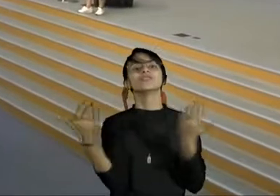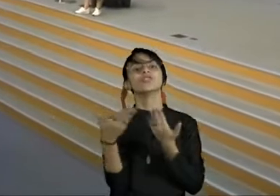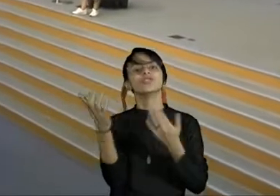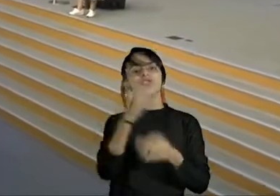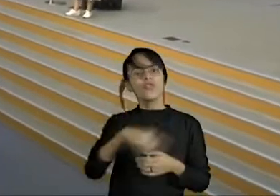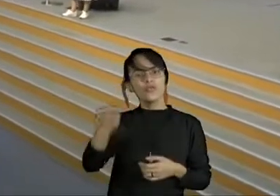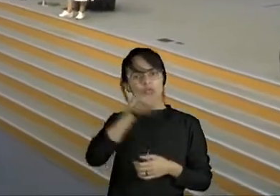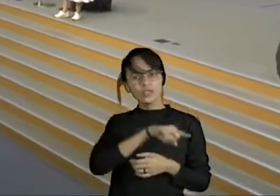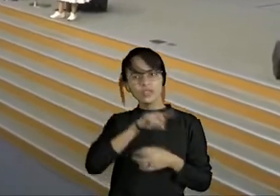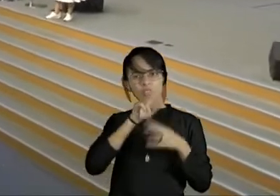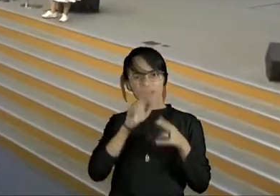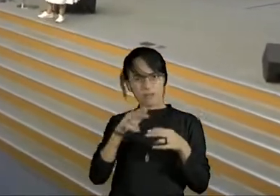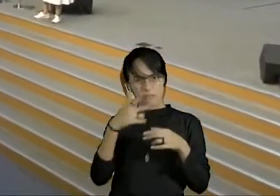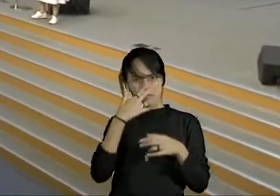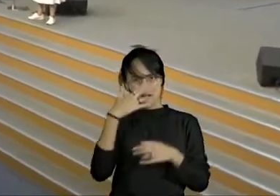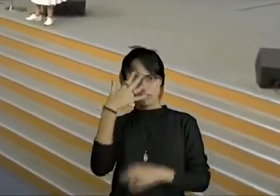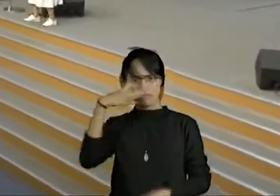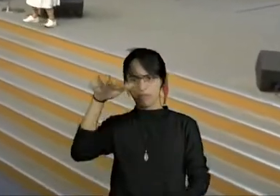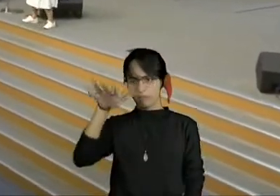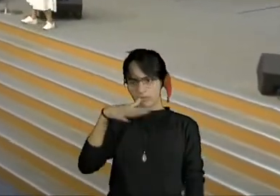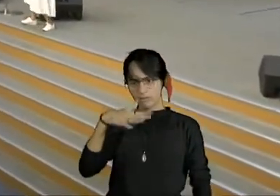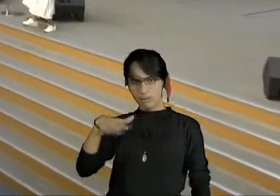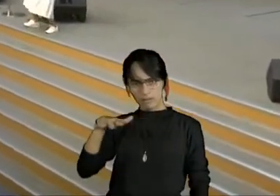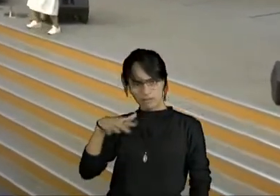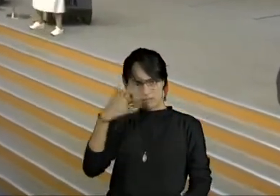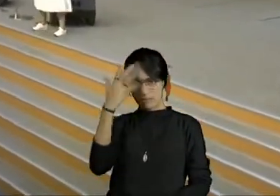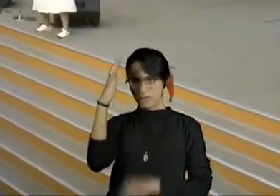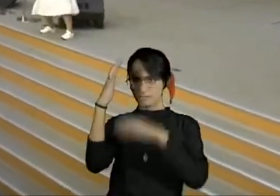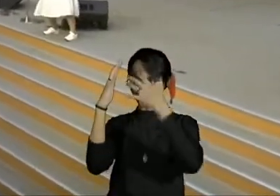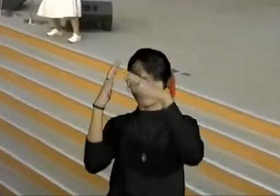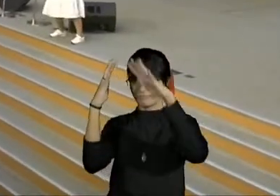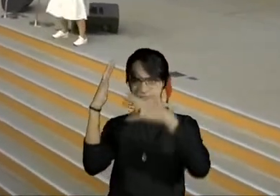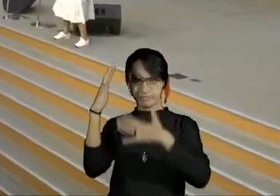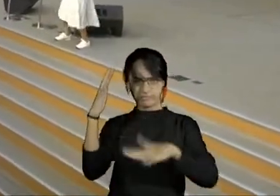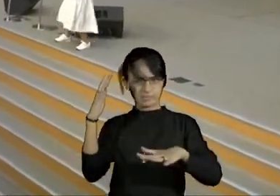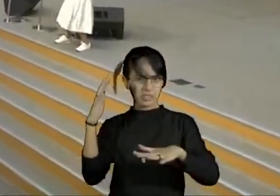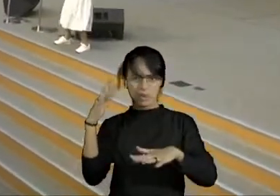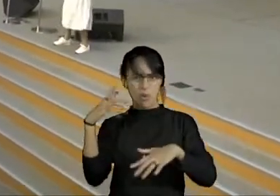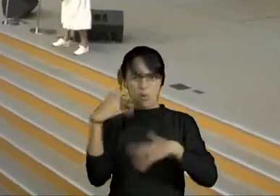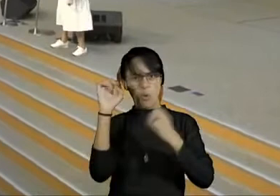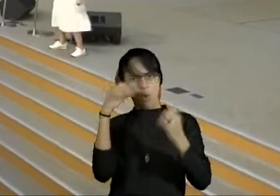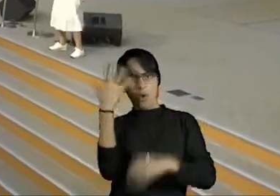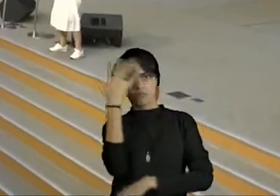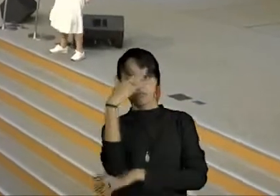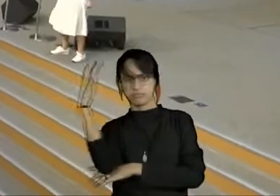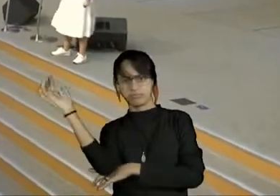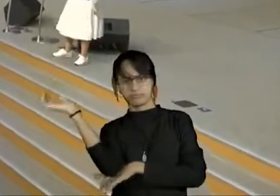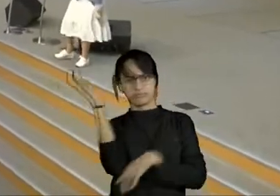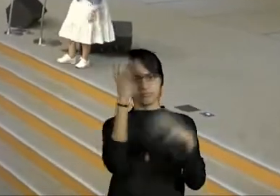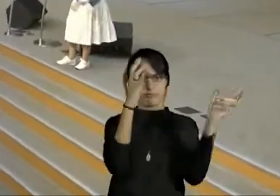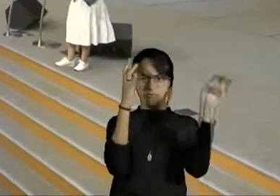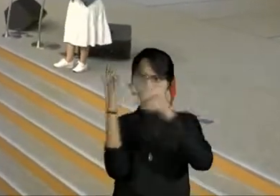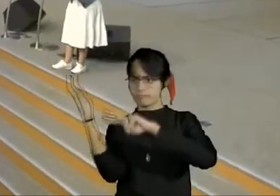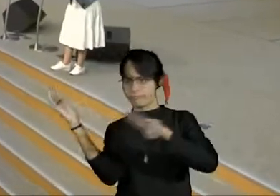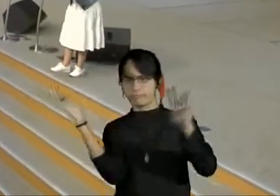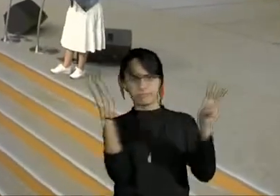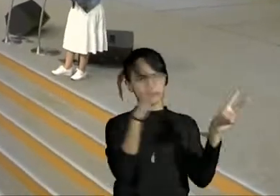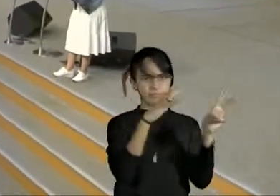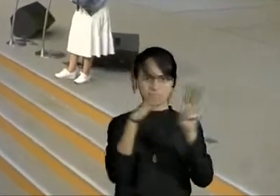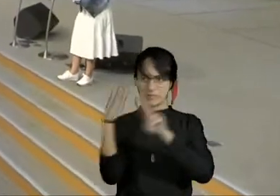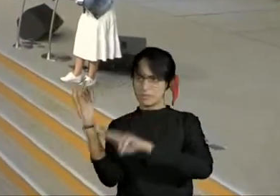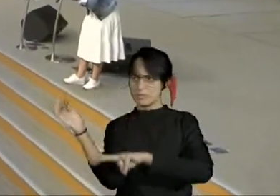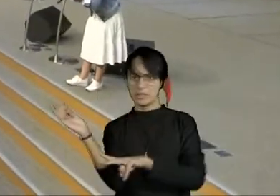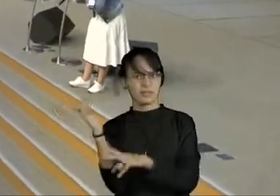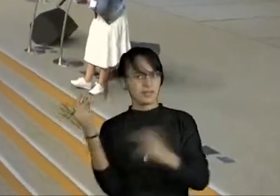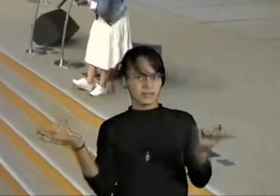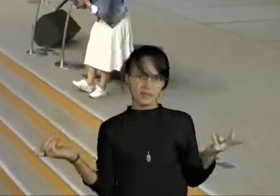será como uma folha seca, você não será como uma cana agitada pelo vento, você não será prato de manobra